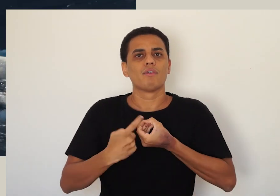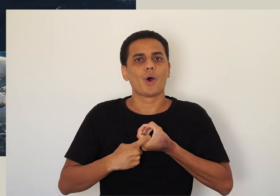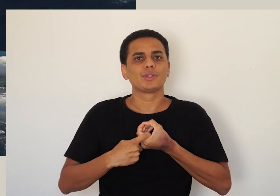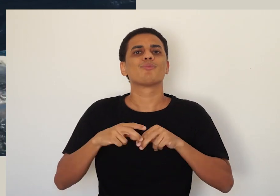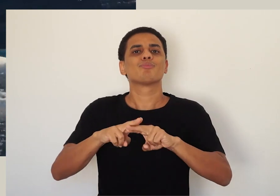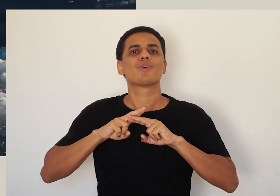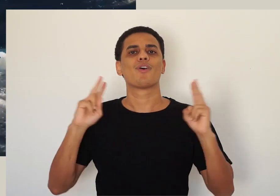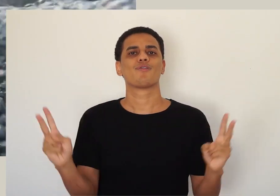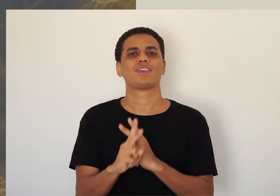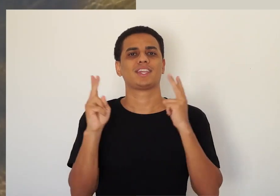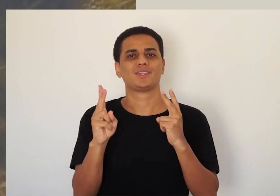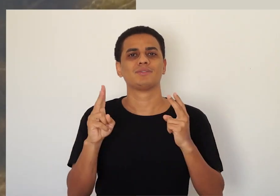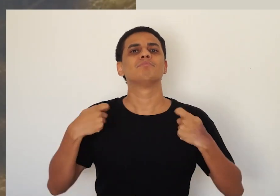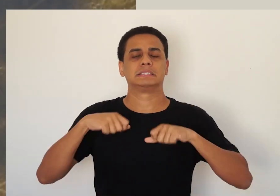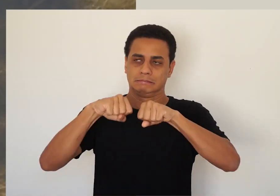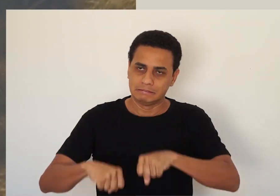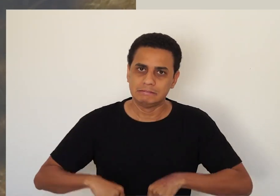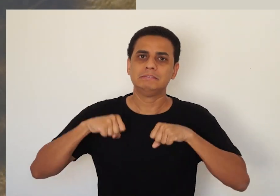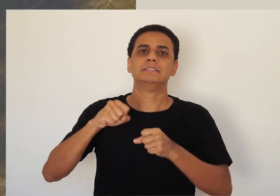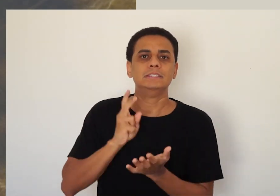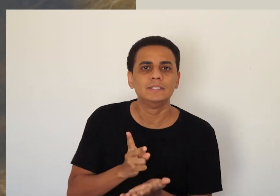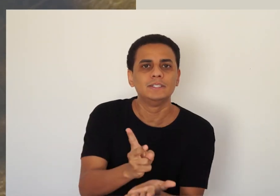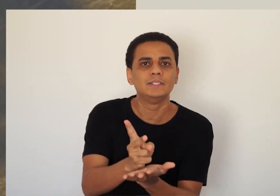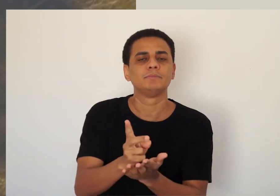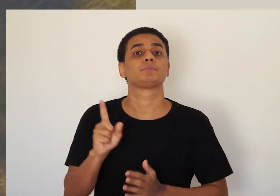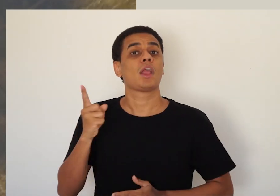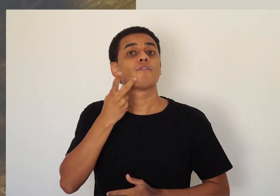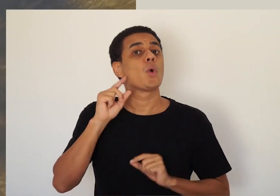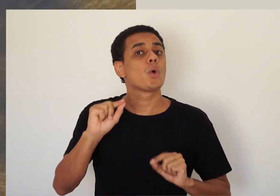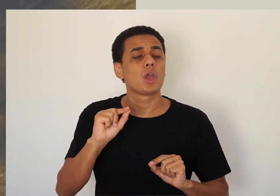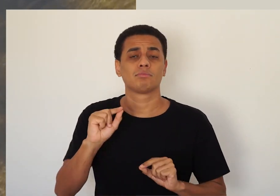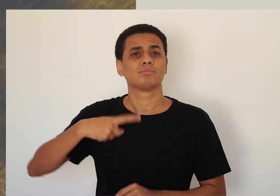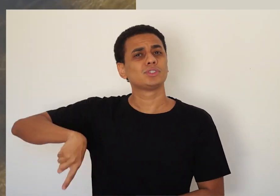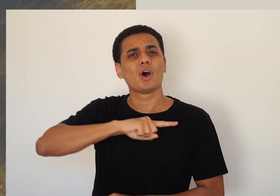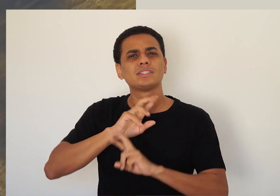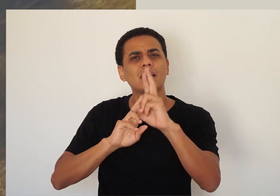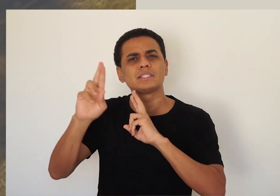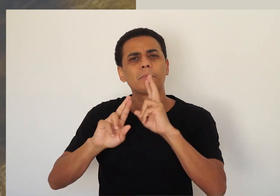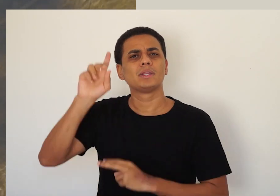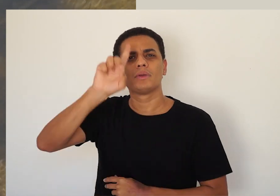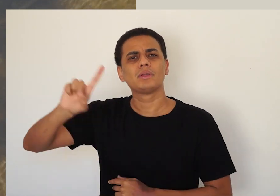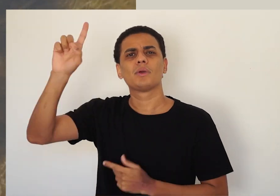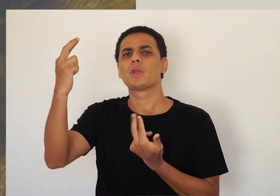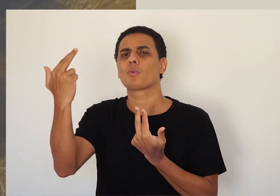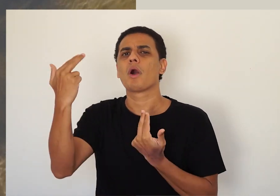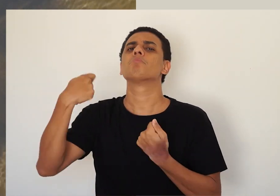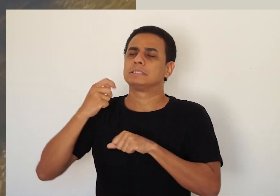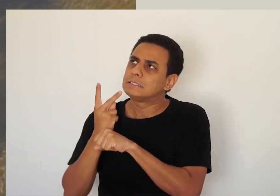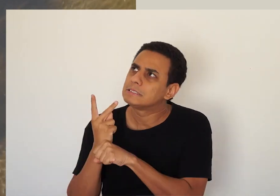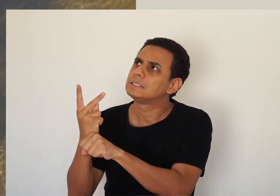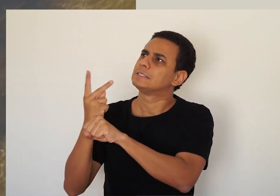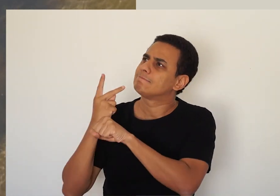remar continuamente. Sabe que nosso relacionamento com Deus é similar? Precisamos buscar a Deus continuamente. No momento